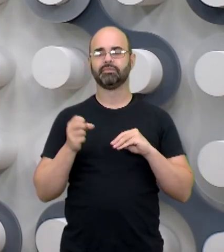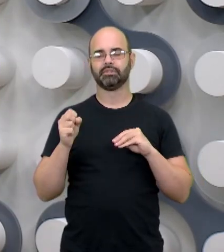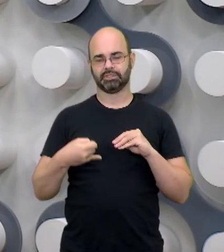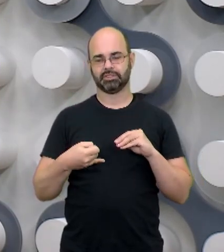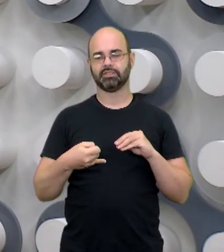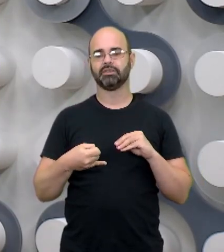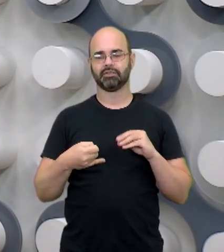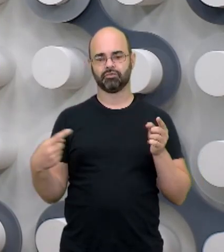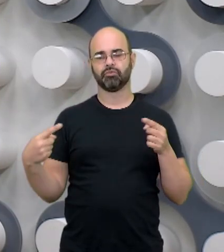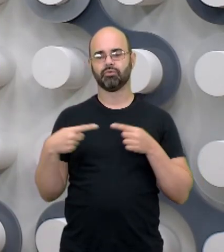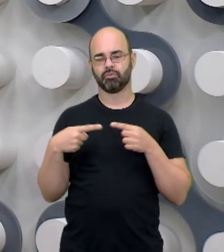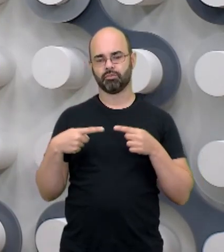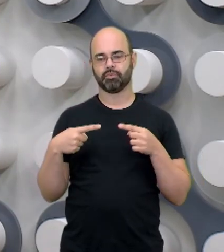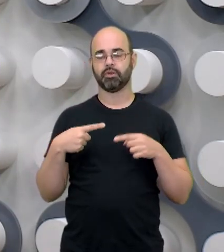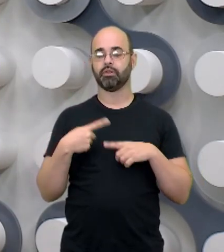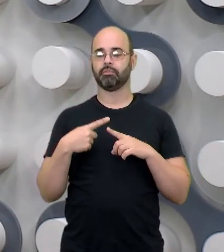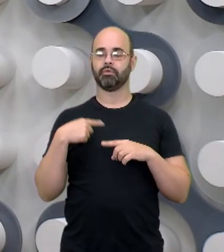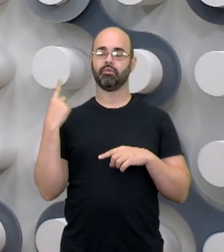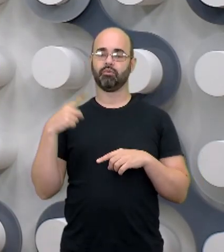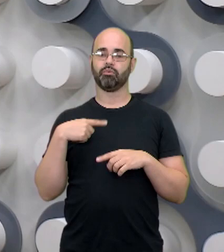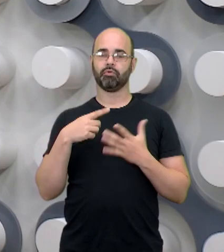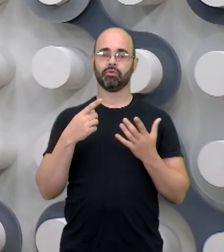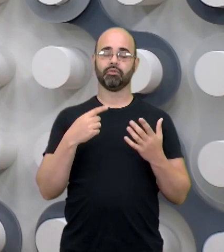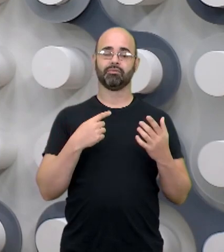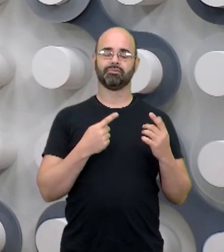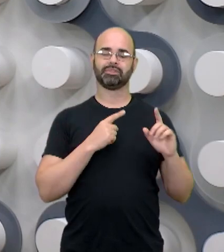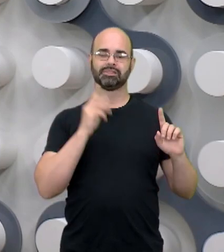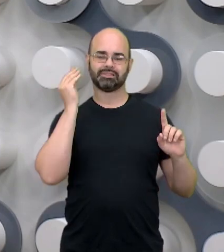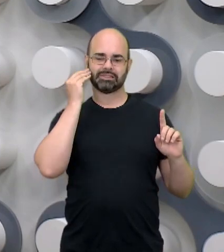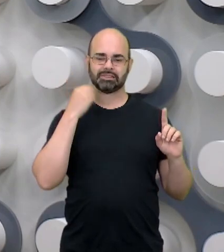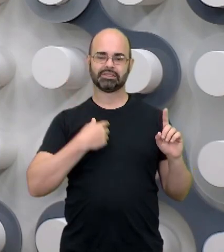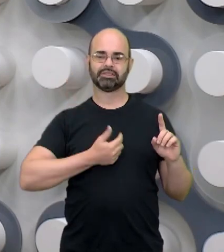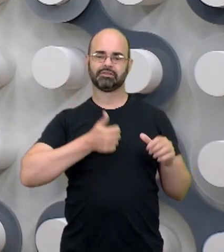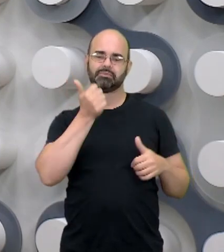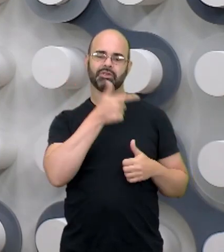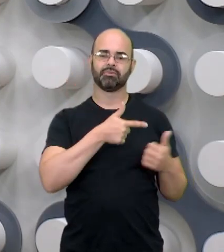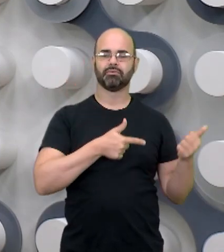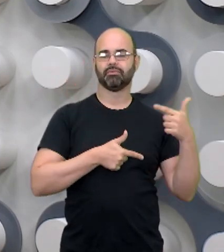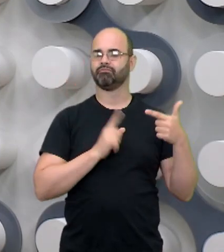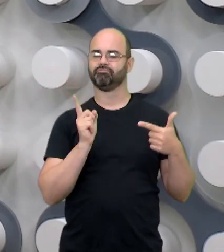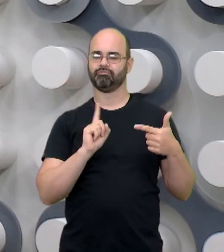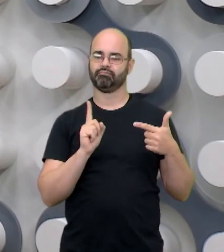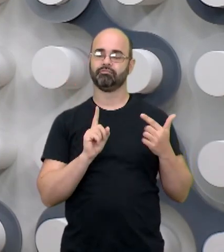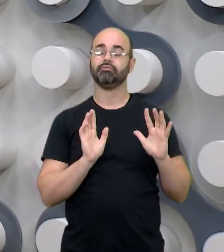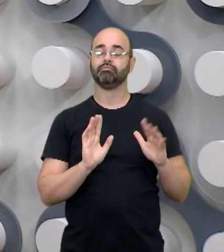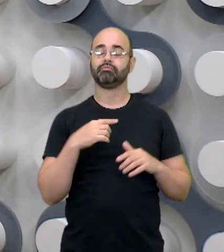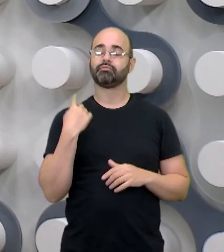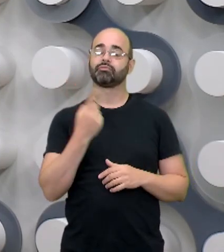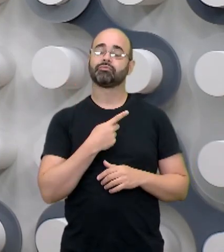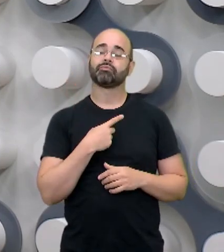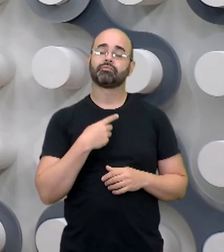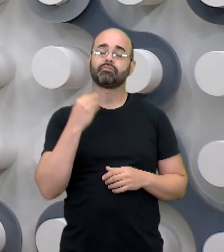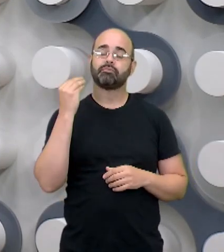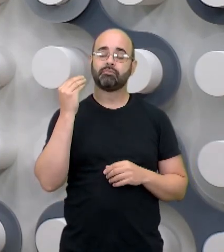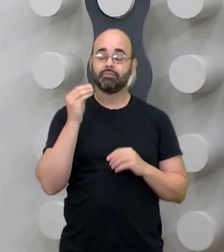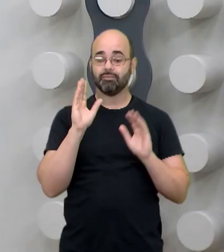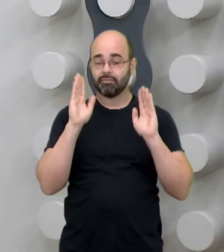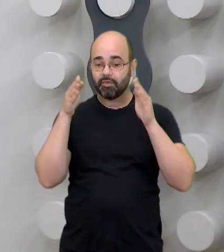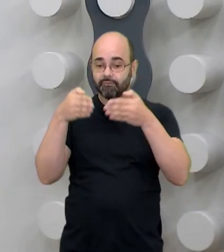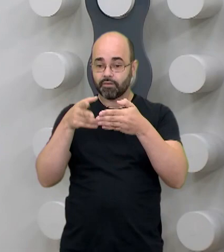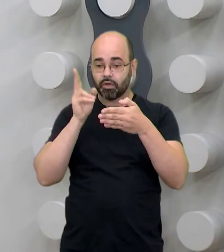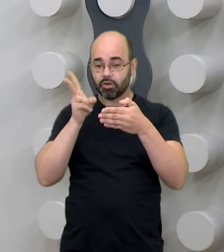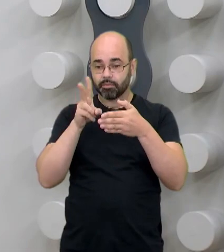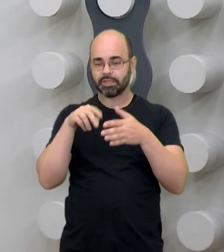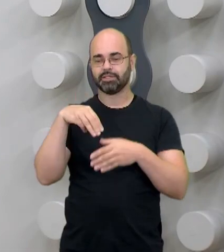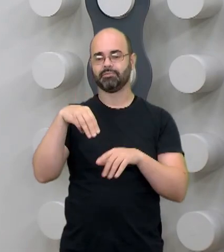diálogo. Na verdade, nós não estamos aqui um referendando o outro, nós estamos mostrando pontos de vista diferentes sobre o mesmo assunto, que é a mídia. É isso mesmo. E olha